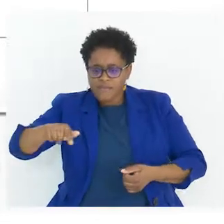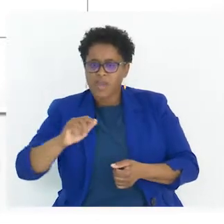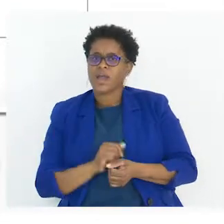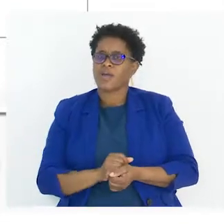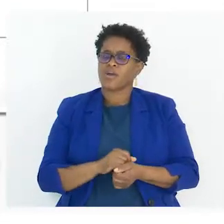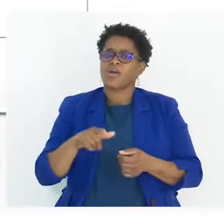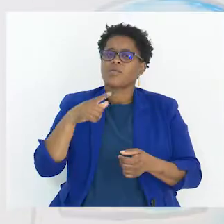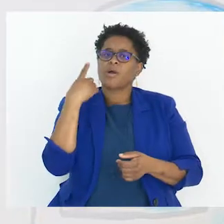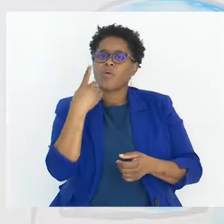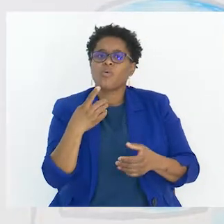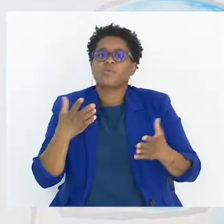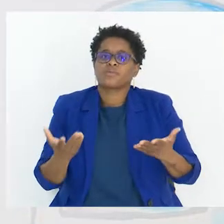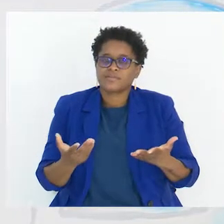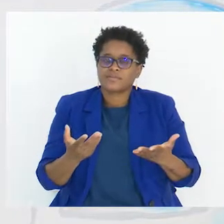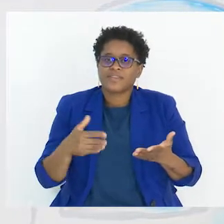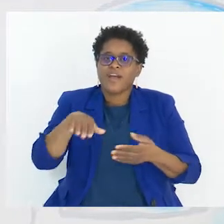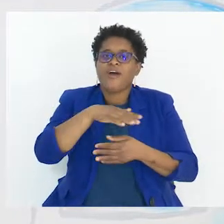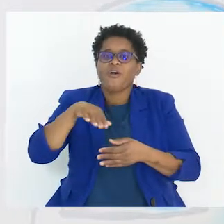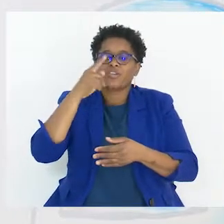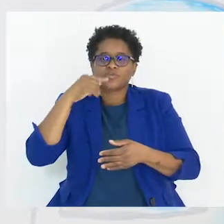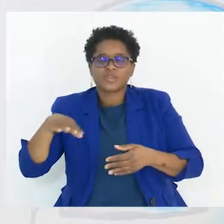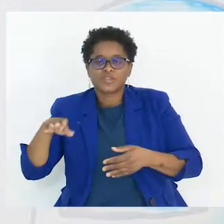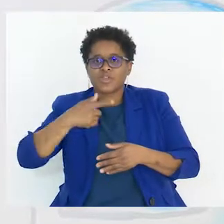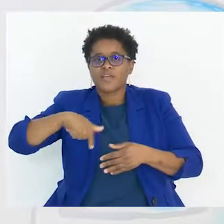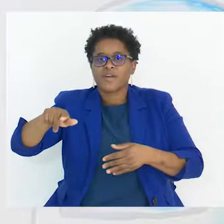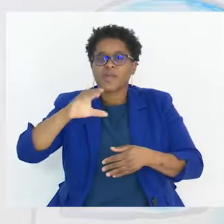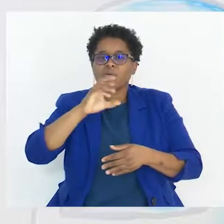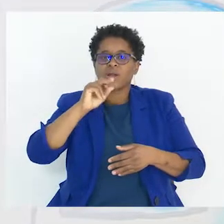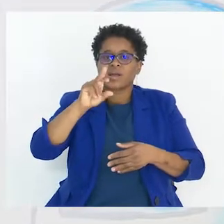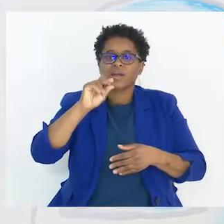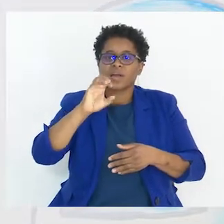para Onde é que os meninos levaram o caracol?